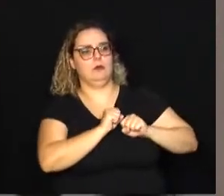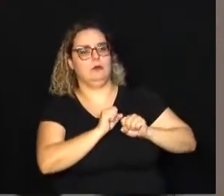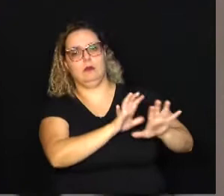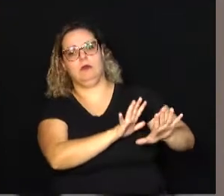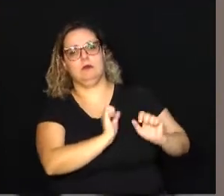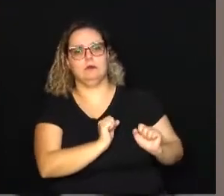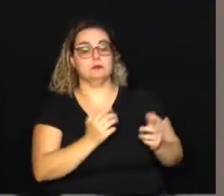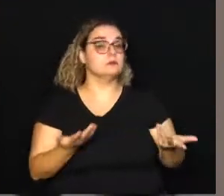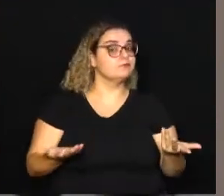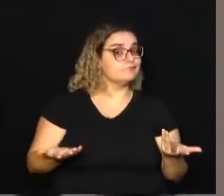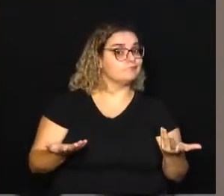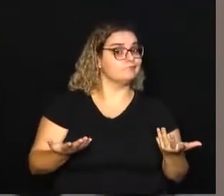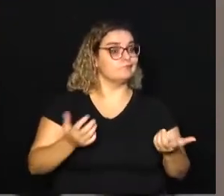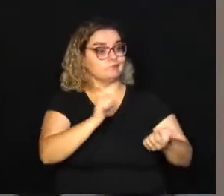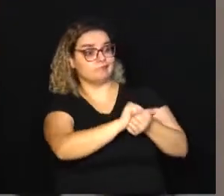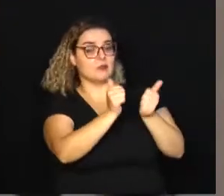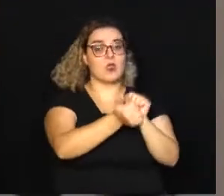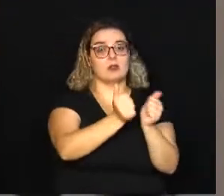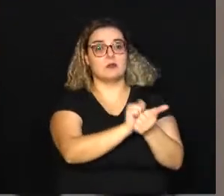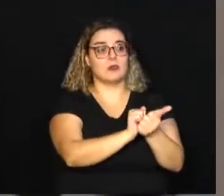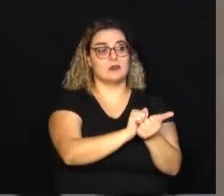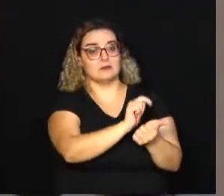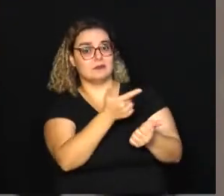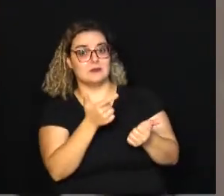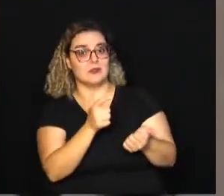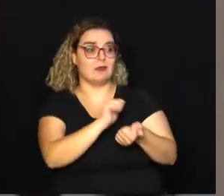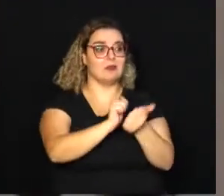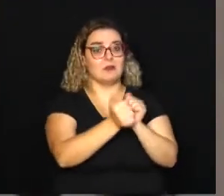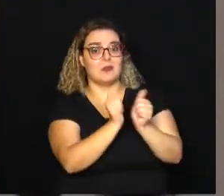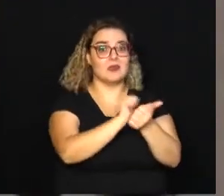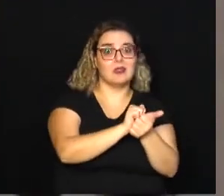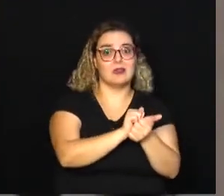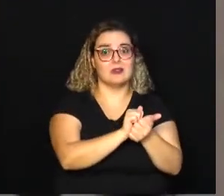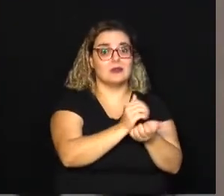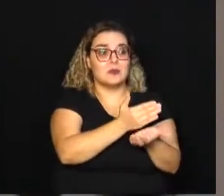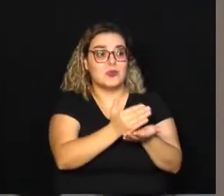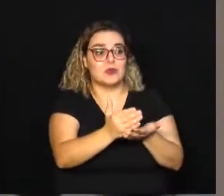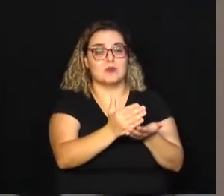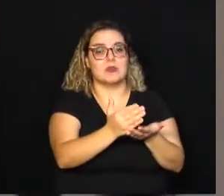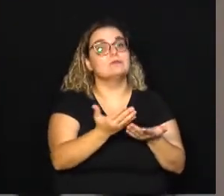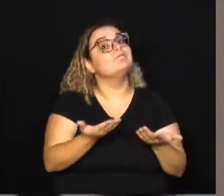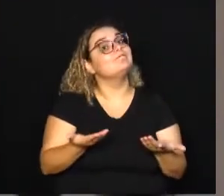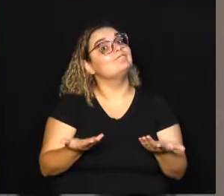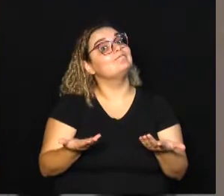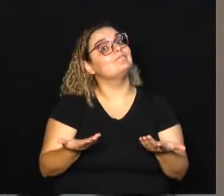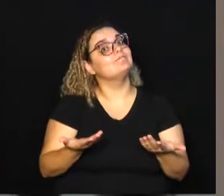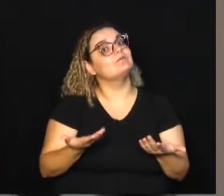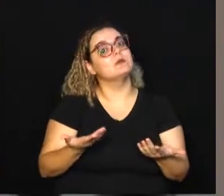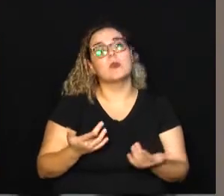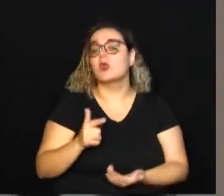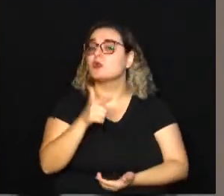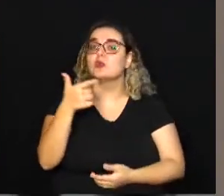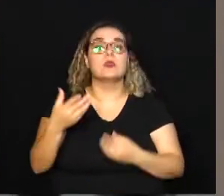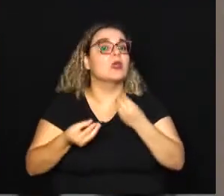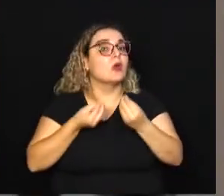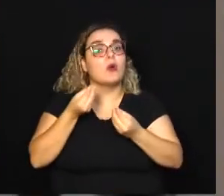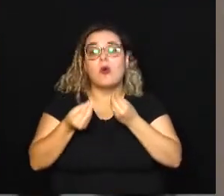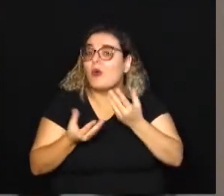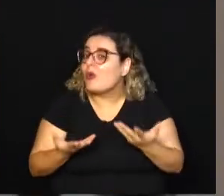sanitárias apropriadas, não estão. Esse jogo não é propício a